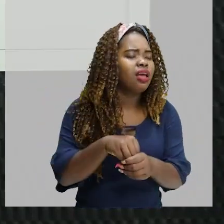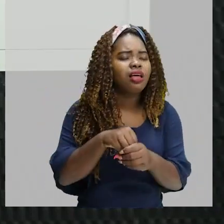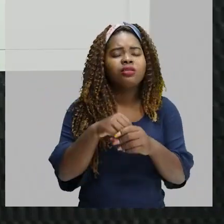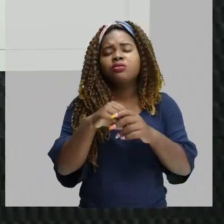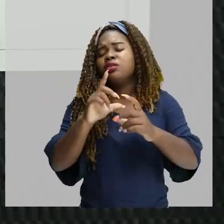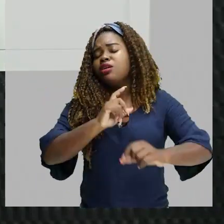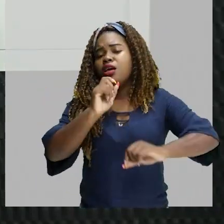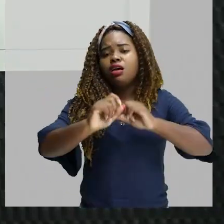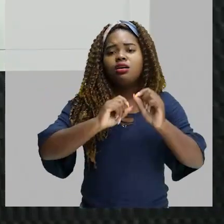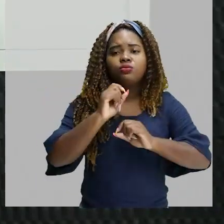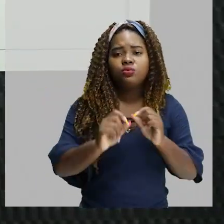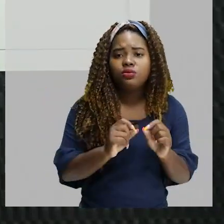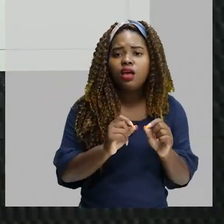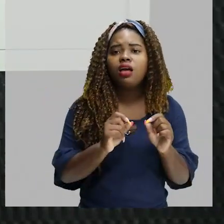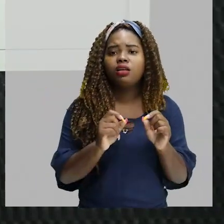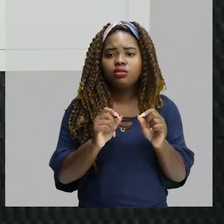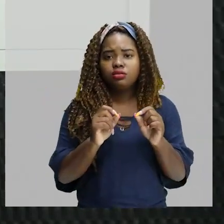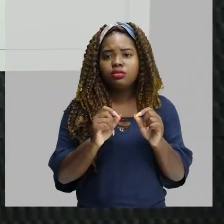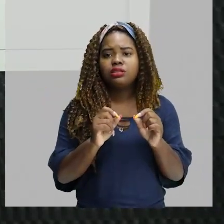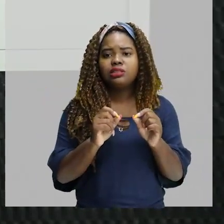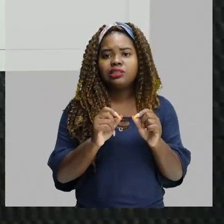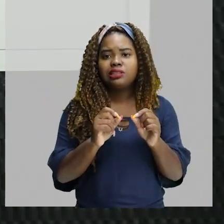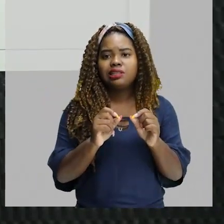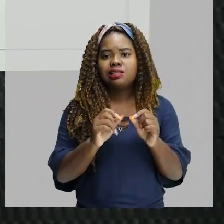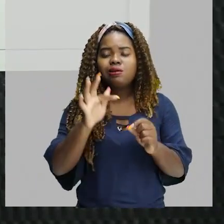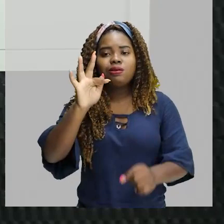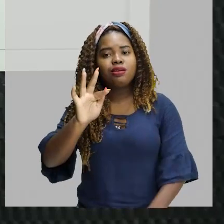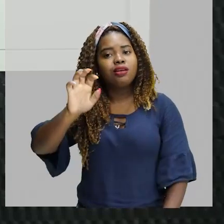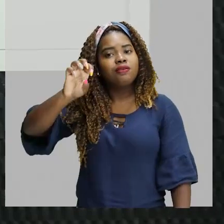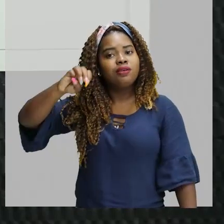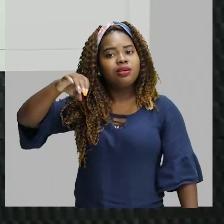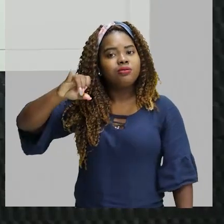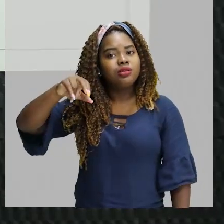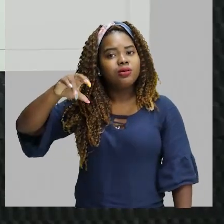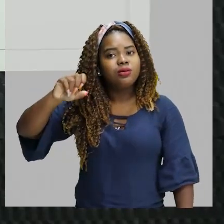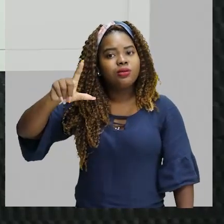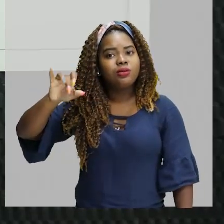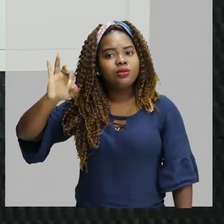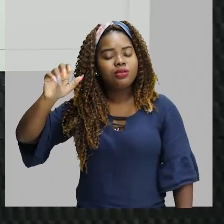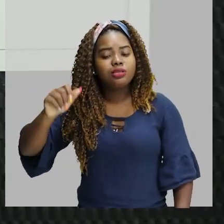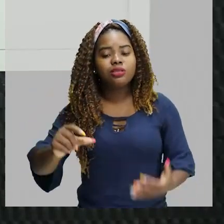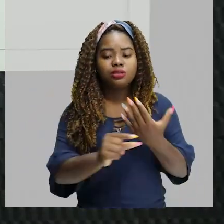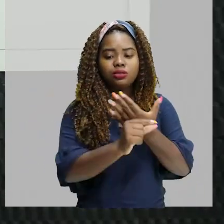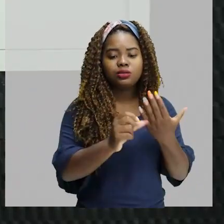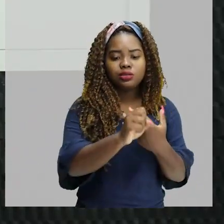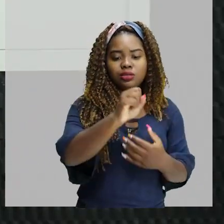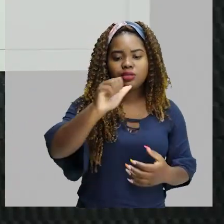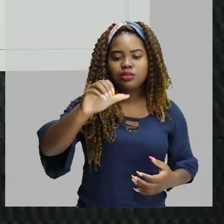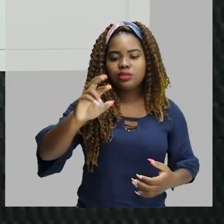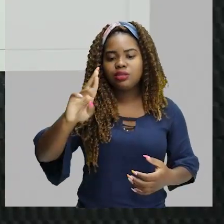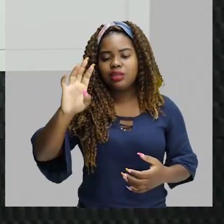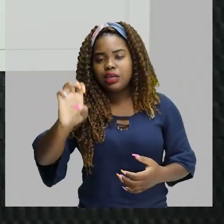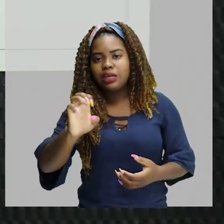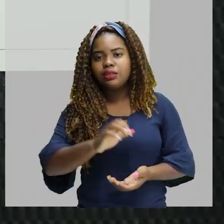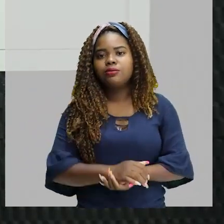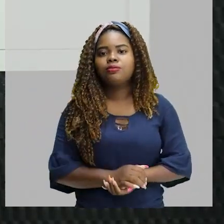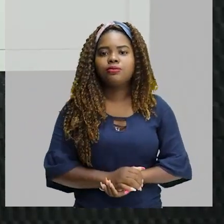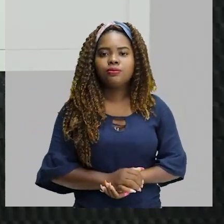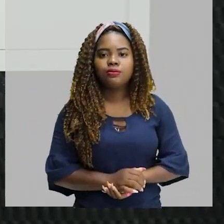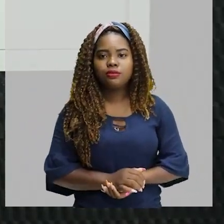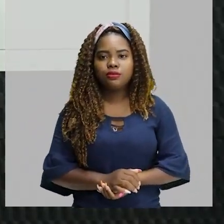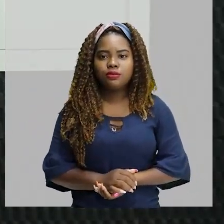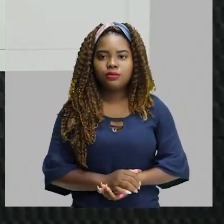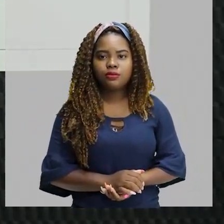existencialismo, nós vamos ver claramente com a fenomenologia, autores como Sartre e principalmente o Heidegger, que